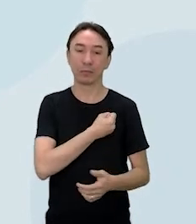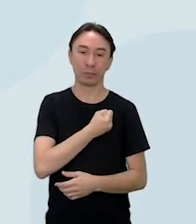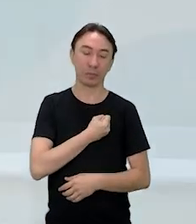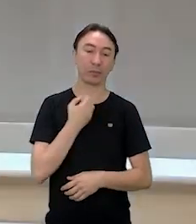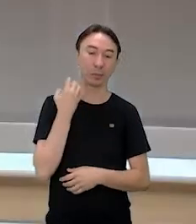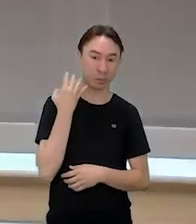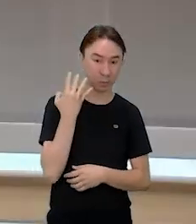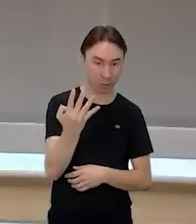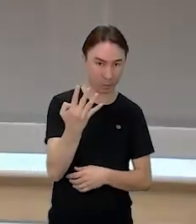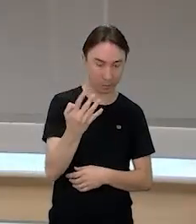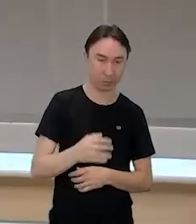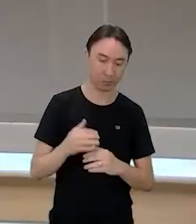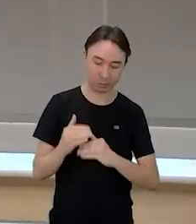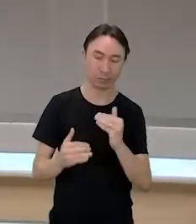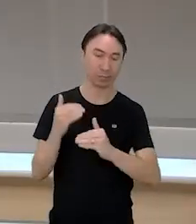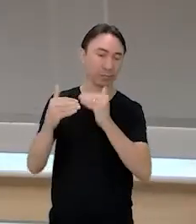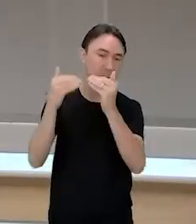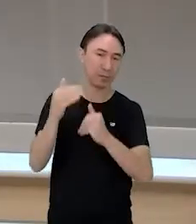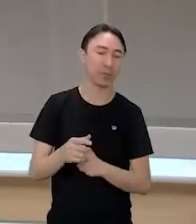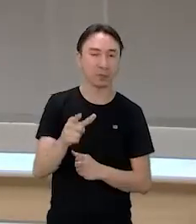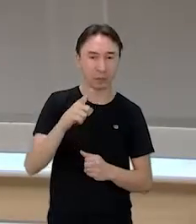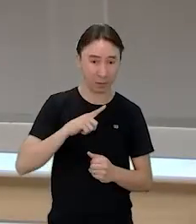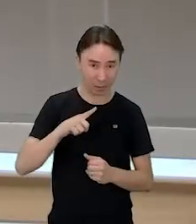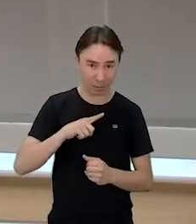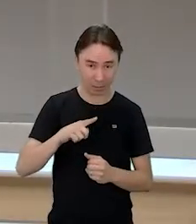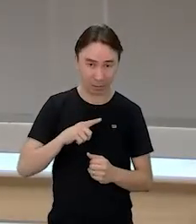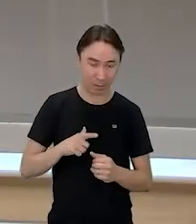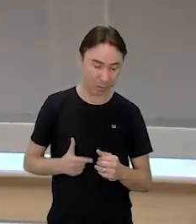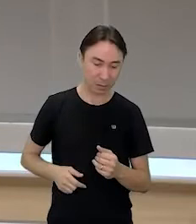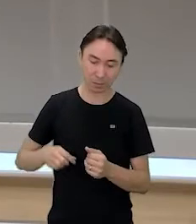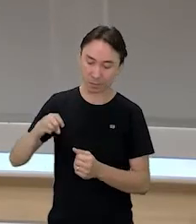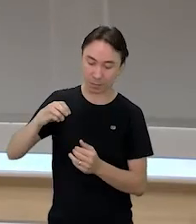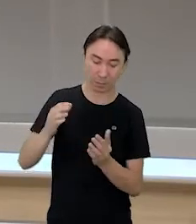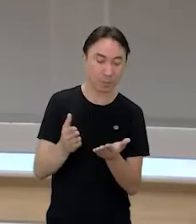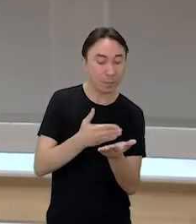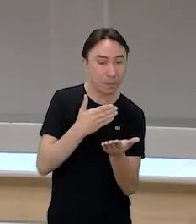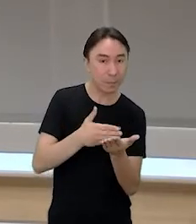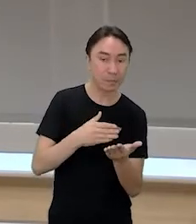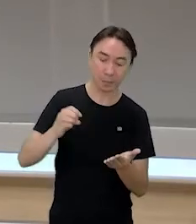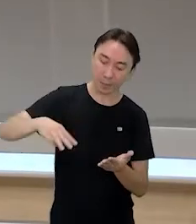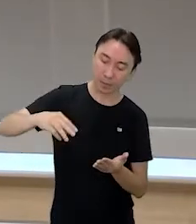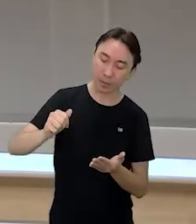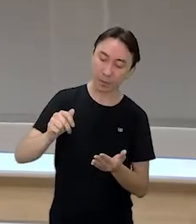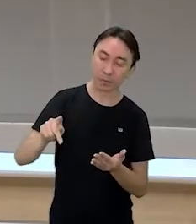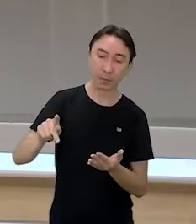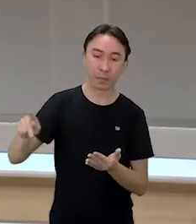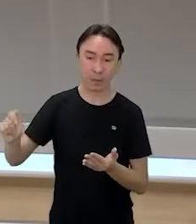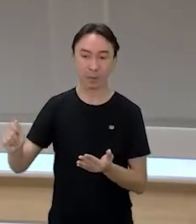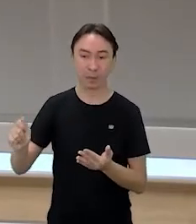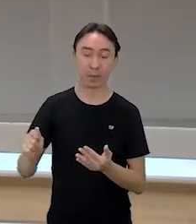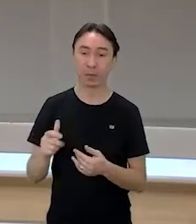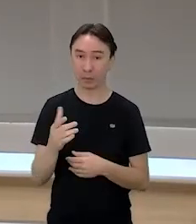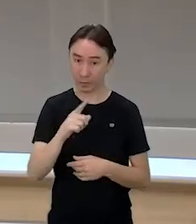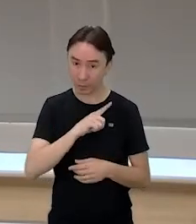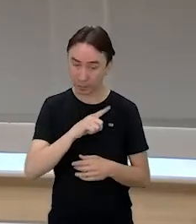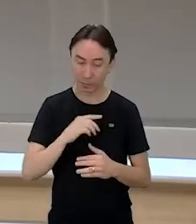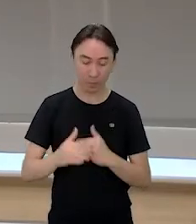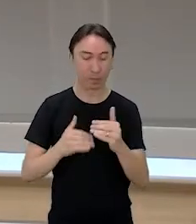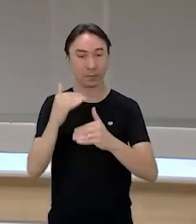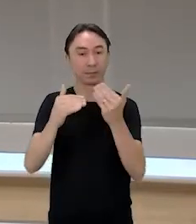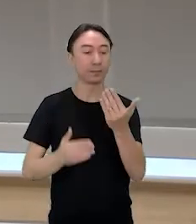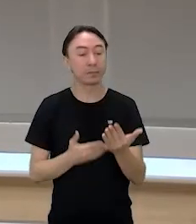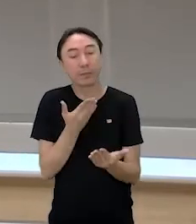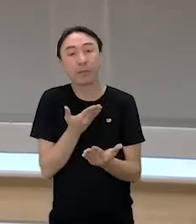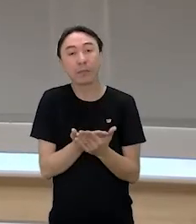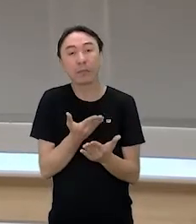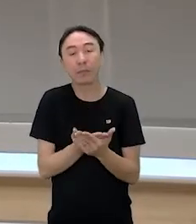com o apoio do material do mapa, né? Então, corresponde a essa aula, atividade 1, desenvolvimento, aula 4, tá? E aí,